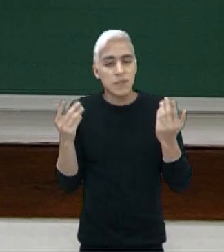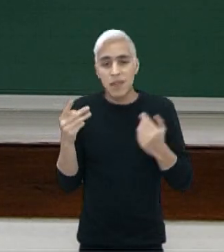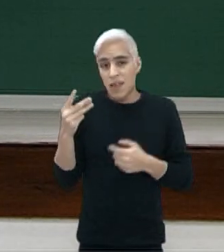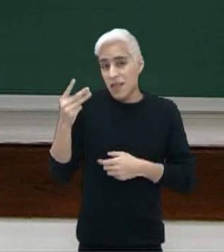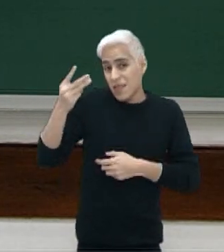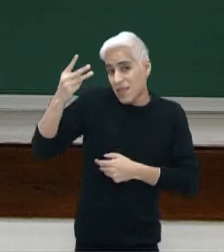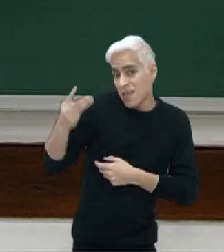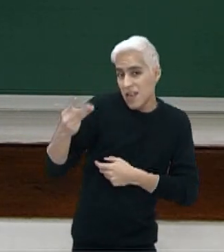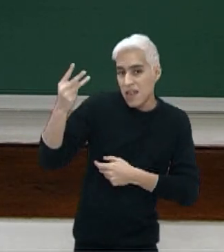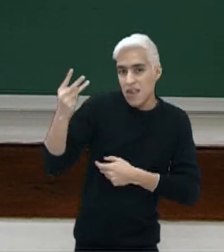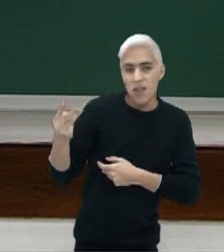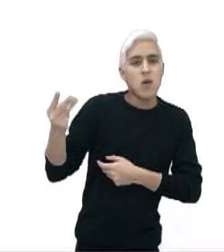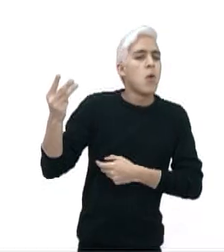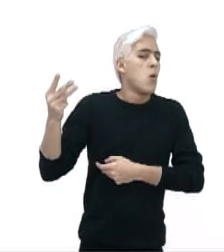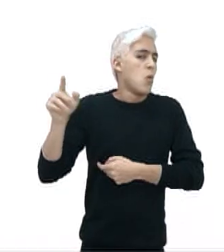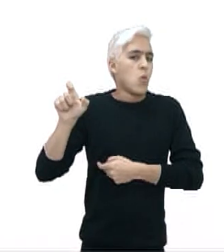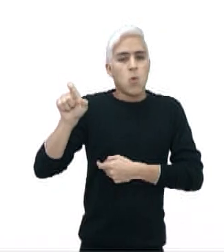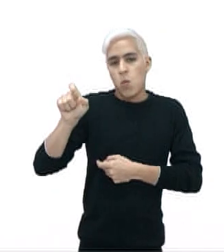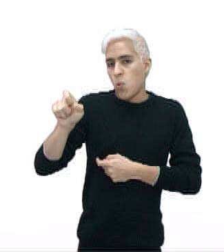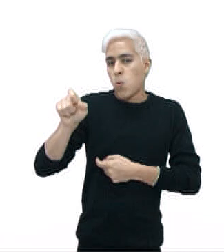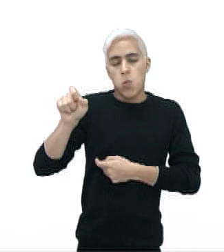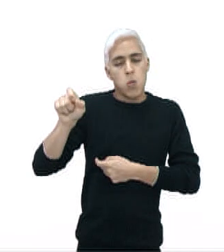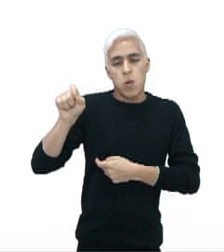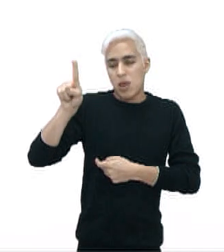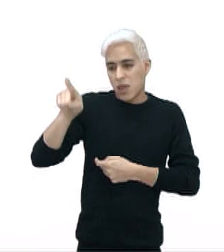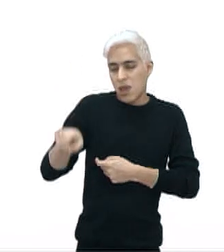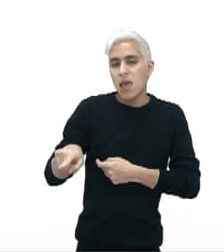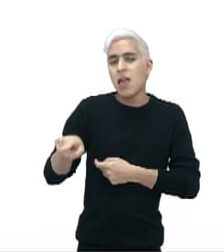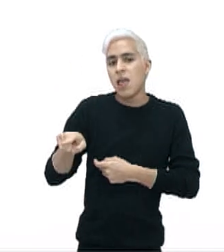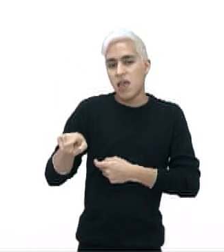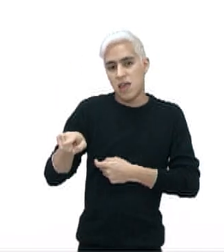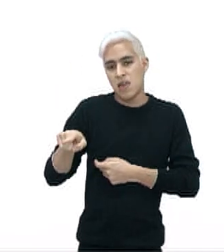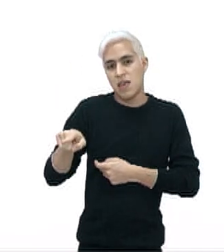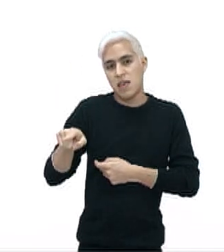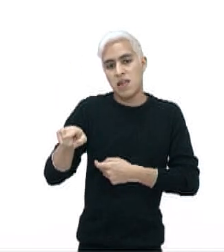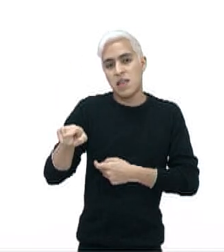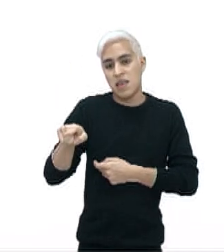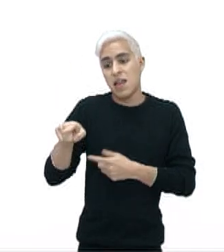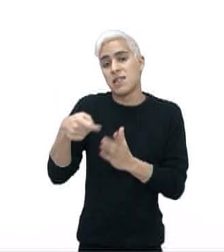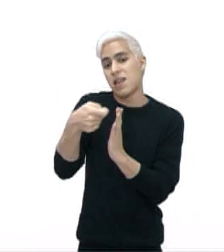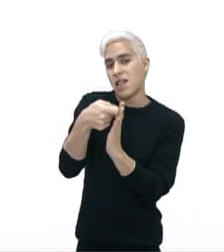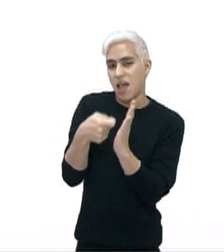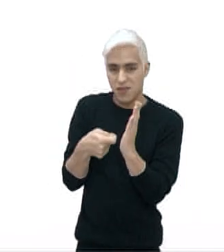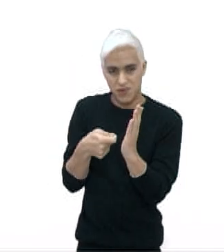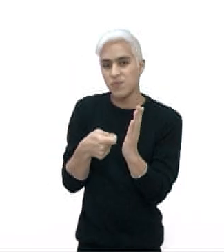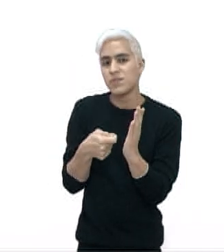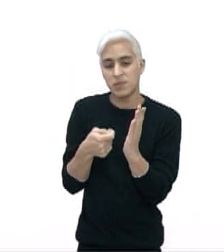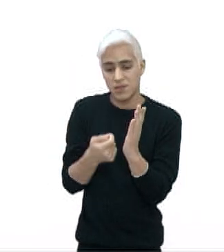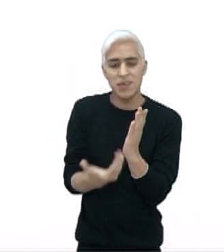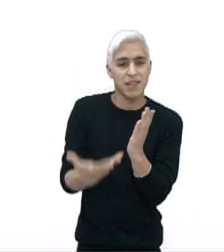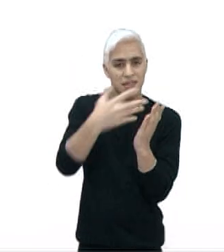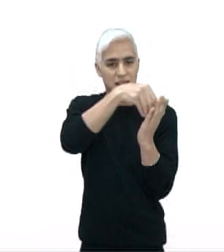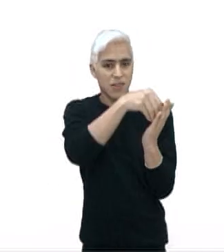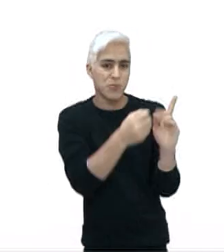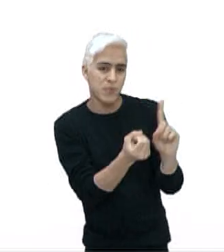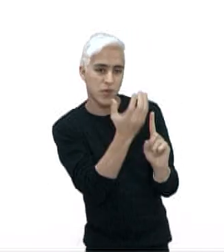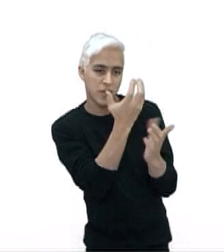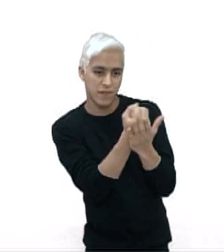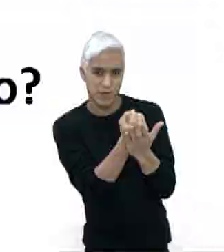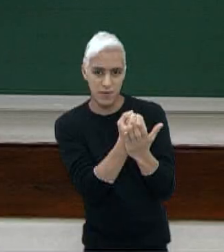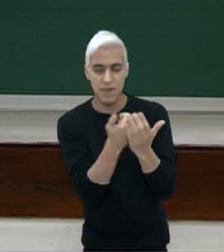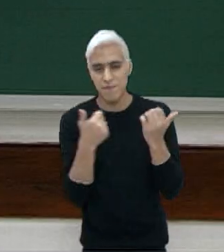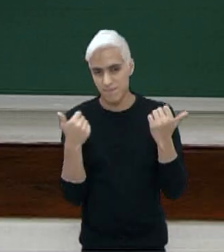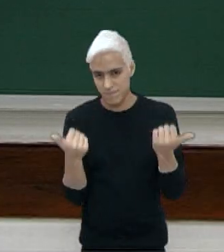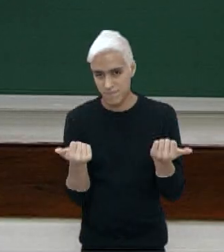terceira pessoa, né? Aí que tá escrito esse relato que a gente falou que está dentro da biografia, tá